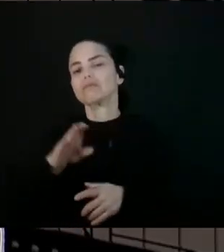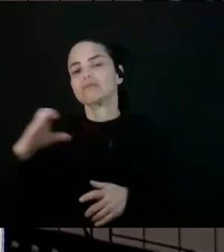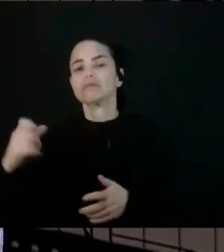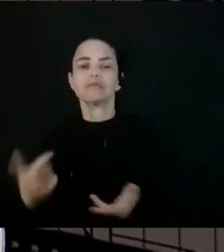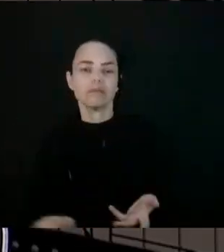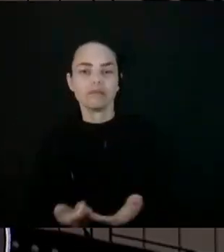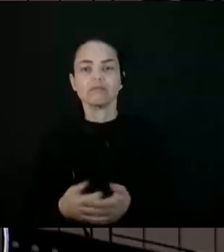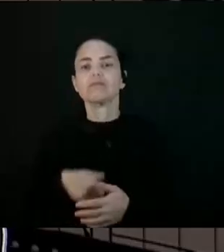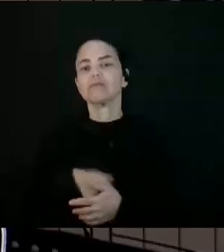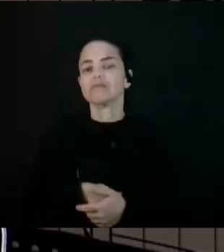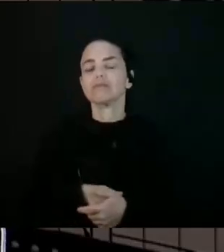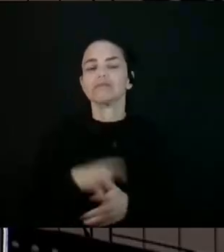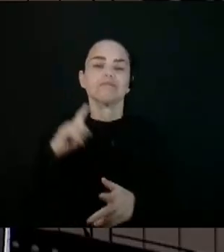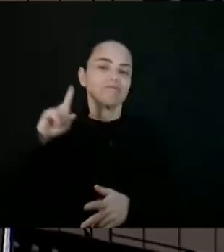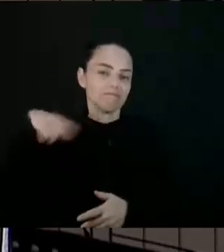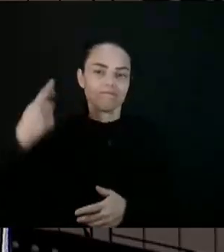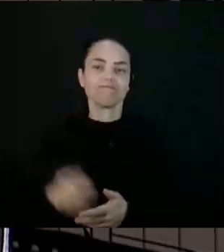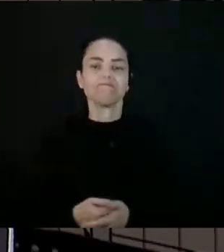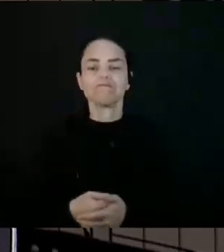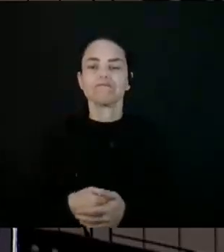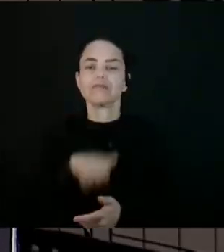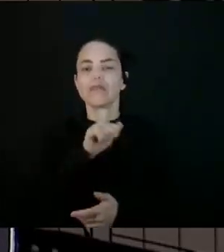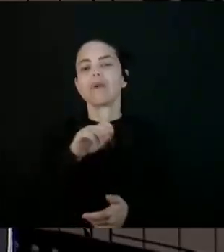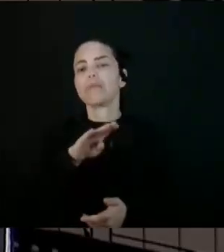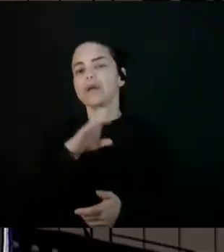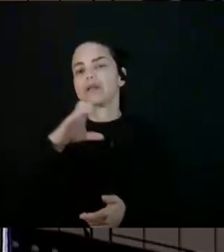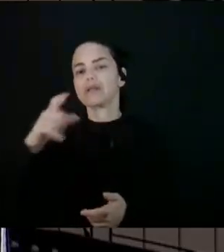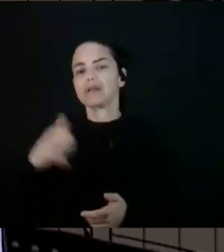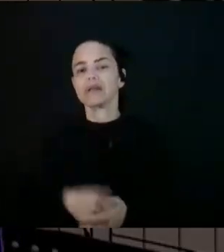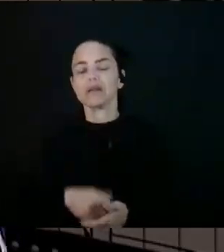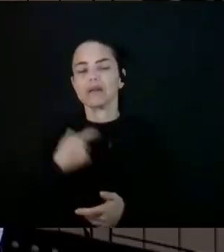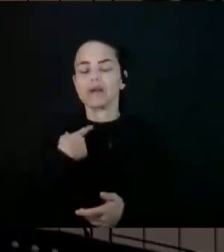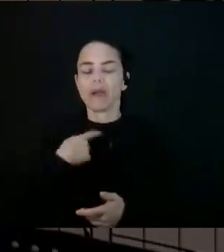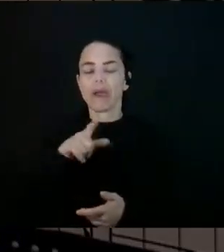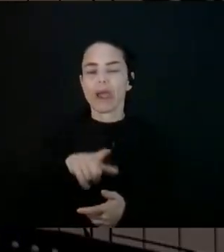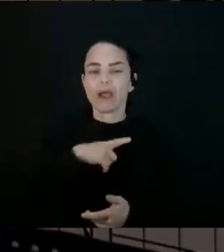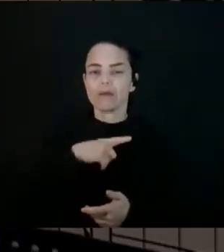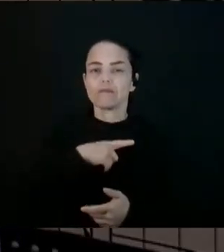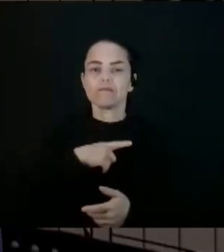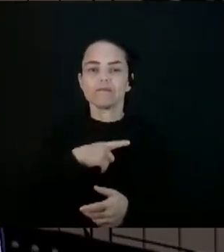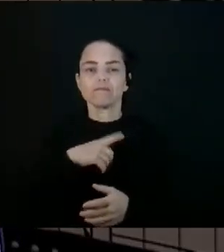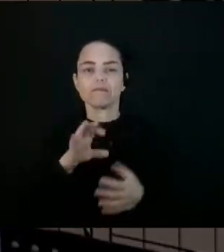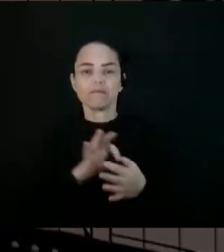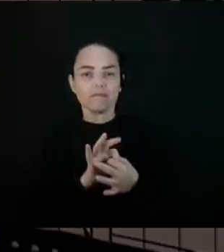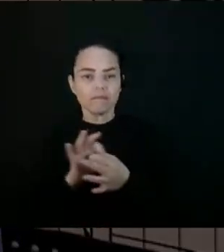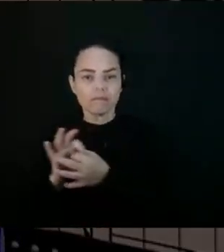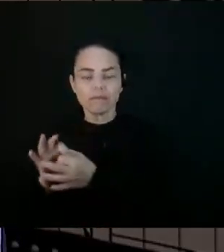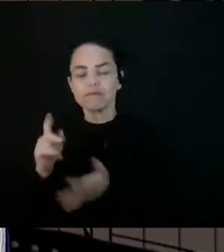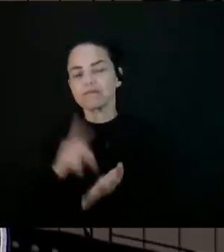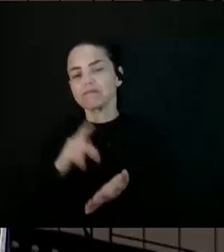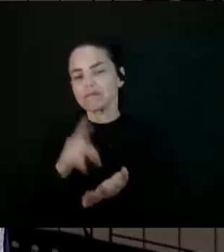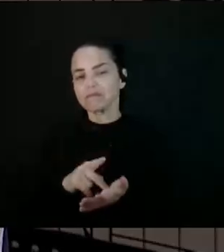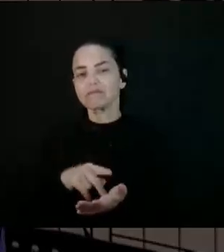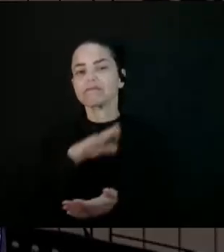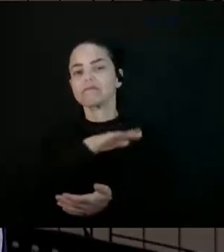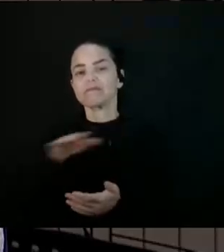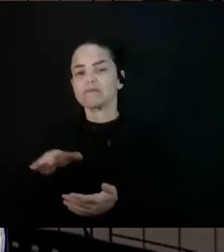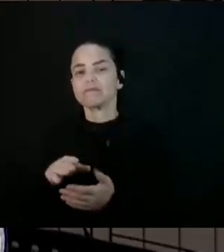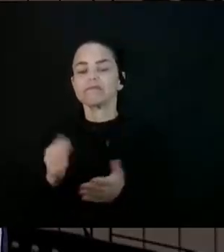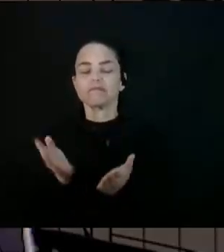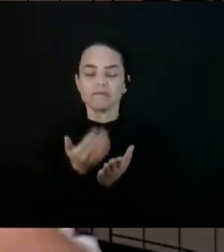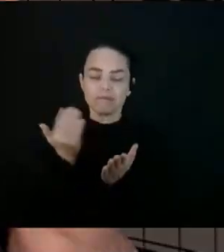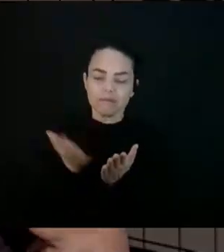vai além disso, é o letramento, né? Então, o letramento ele vem num contexto de que é a realidade da criança, manusear o álbum, fazer